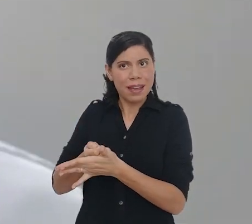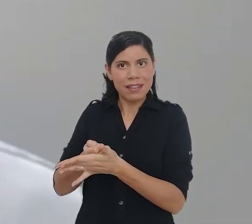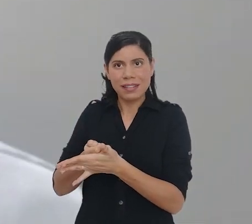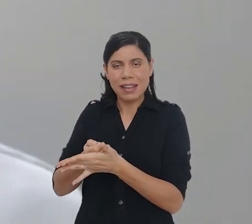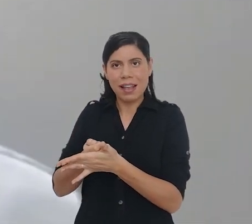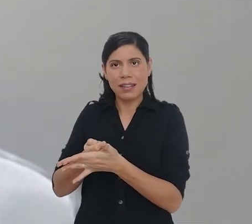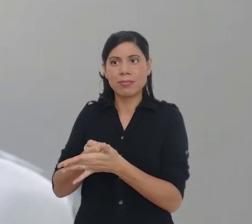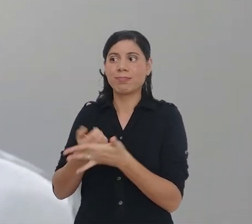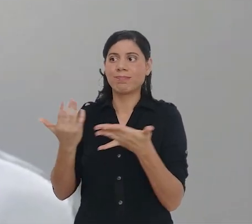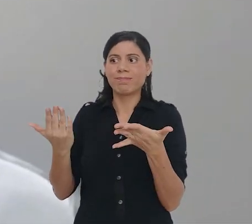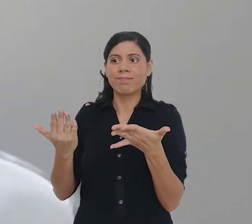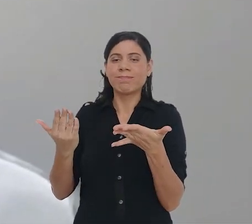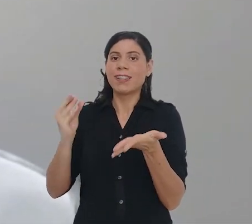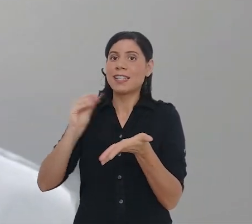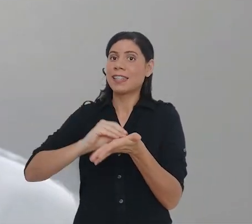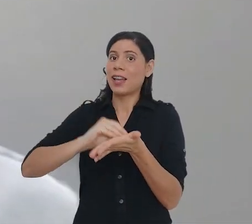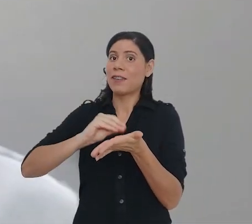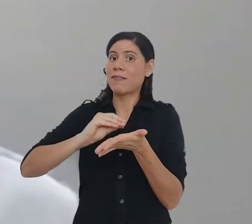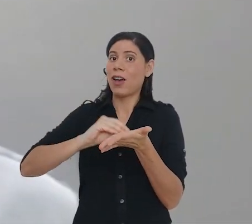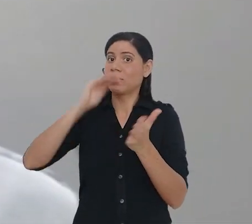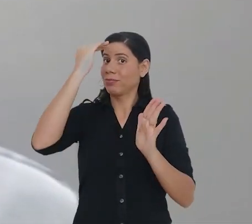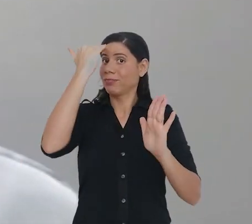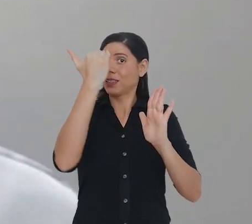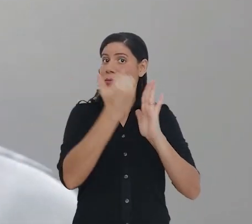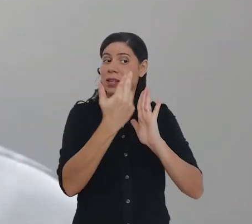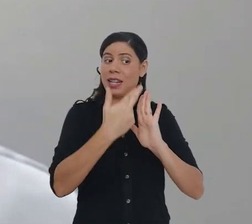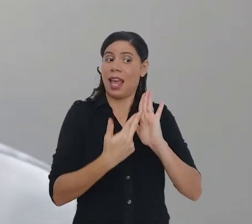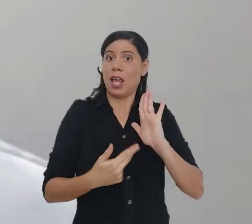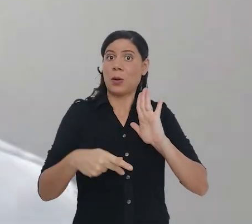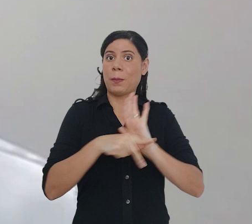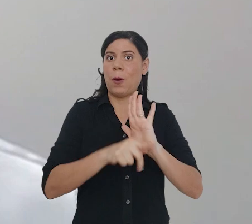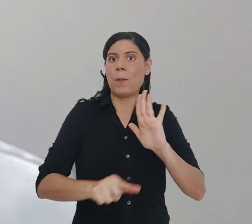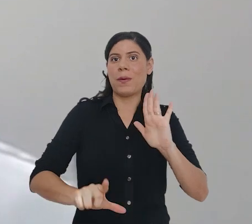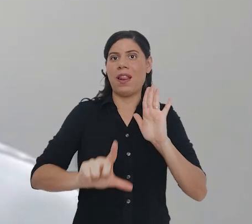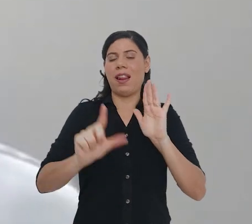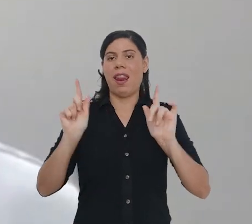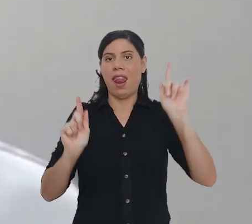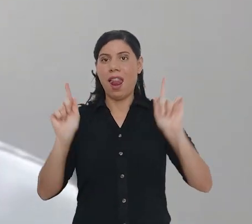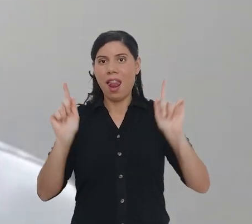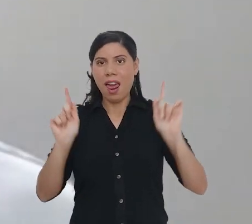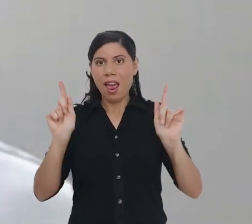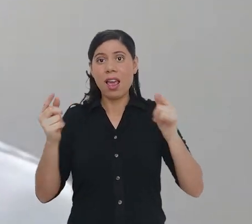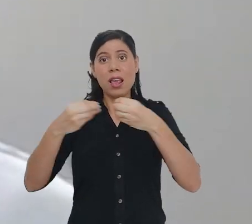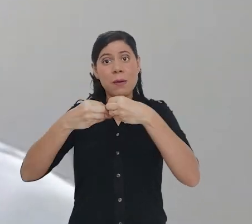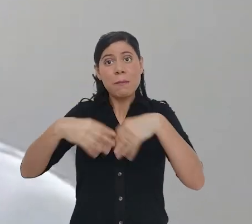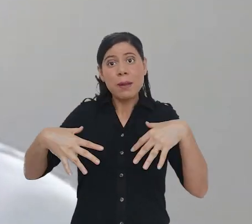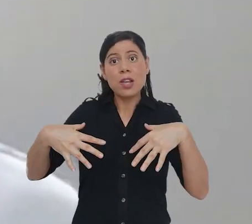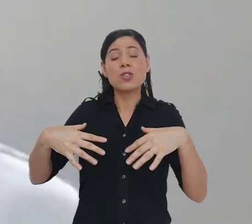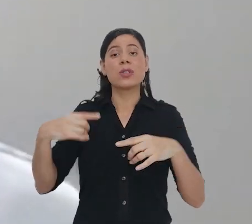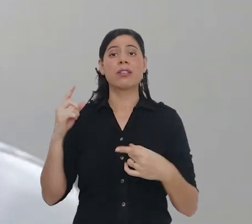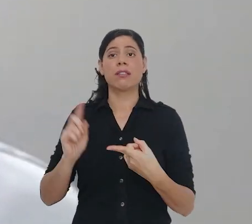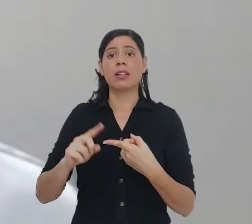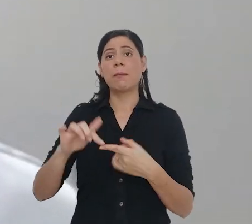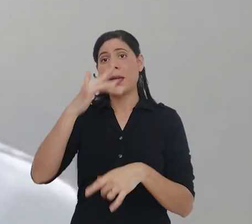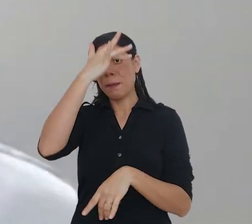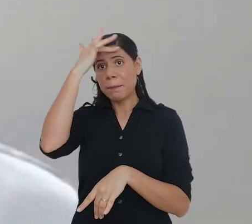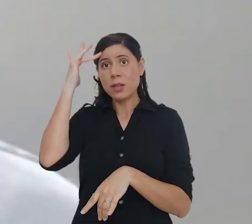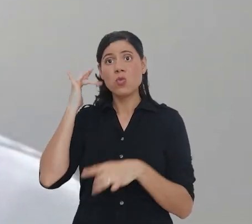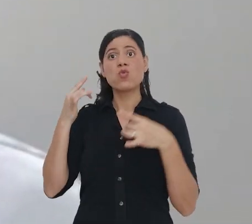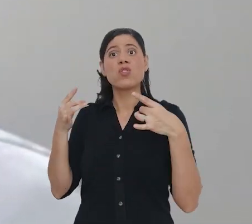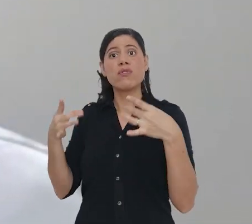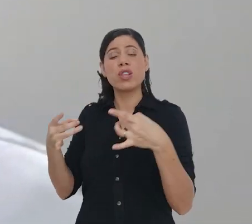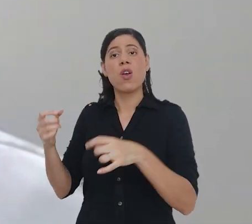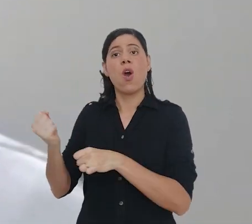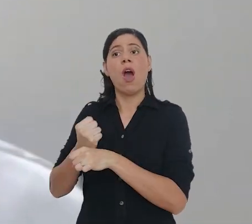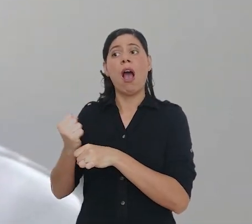pagar, ele está descumprindo com as regras do leilão. ele está prejudicando, inclusive, o próprio credor da